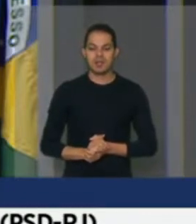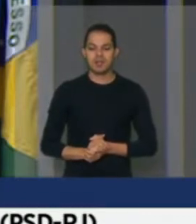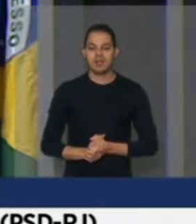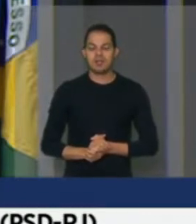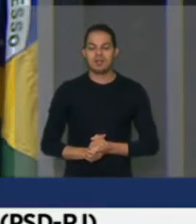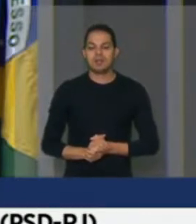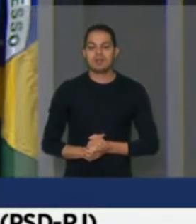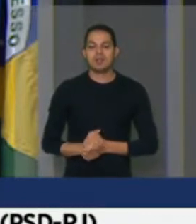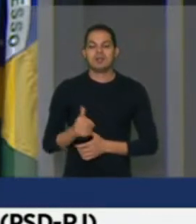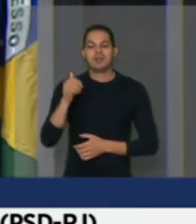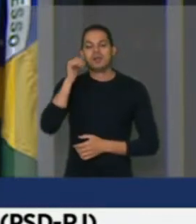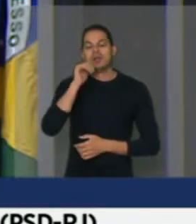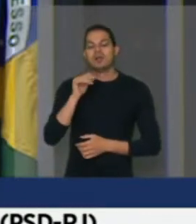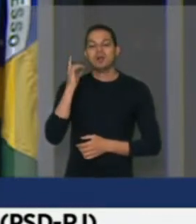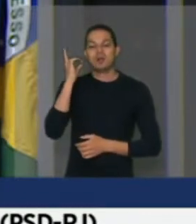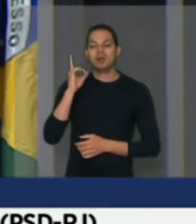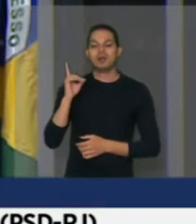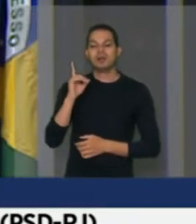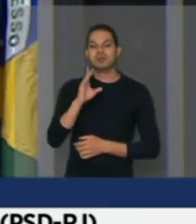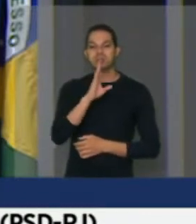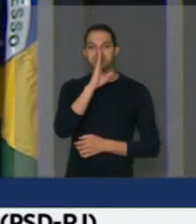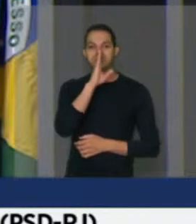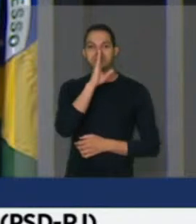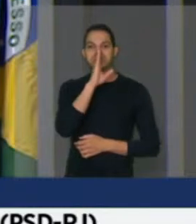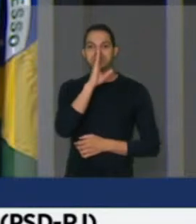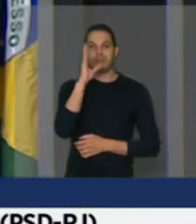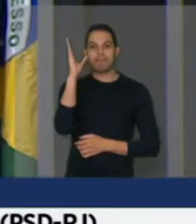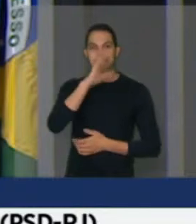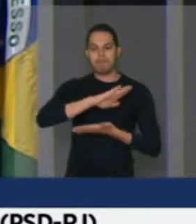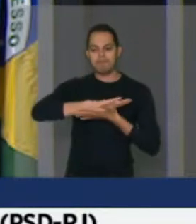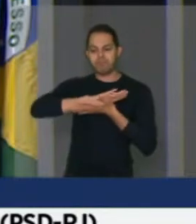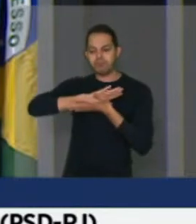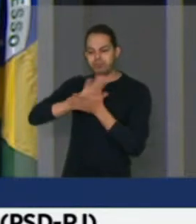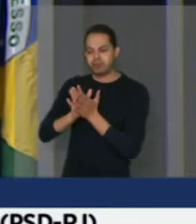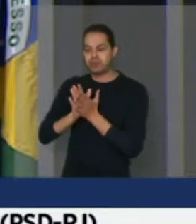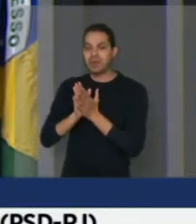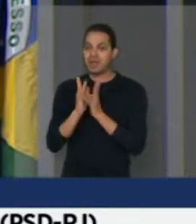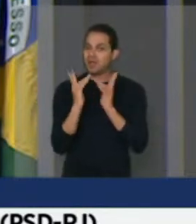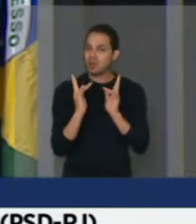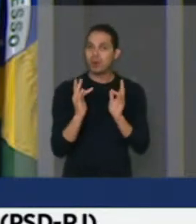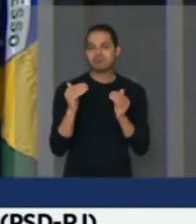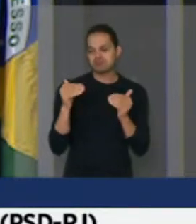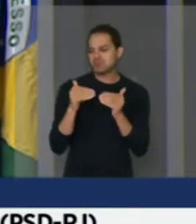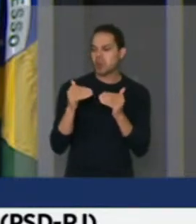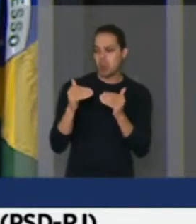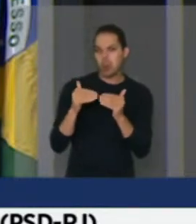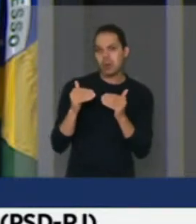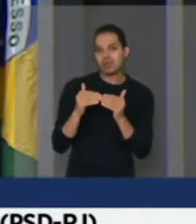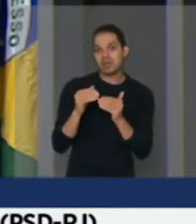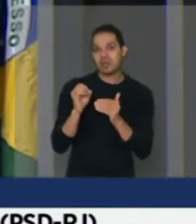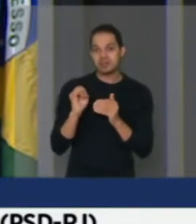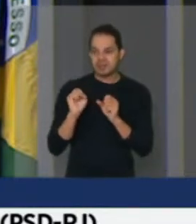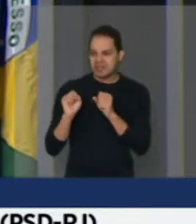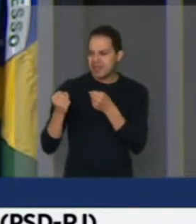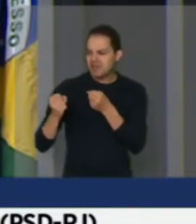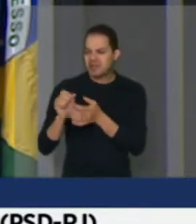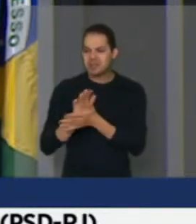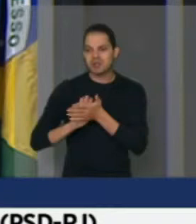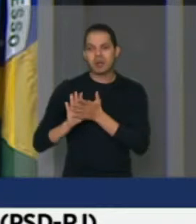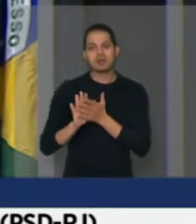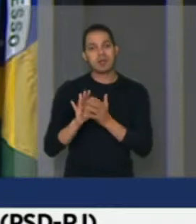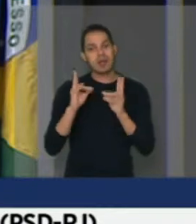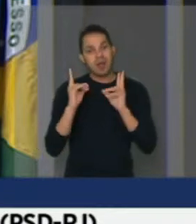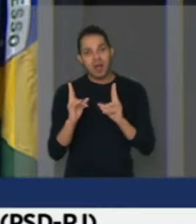silenciar sobre essa opressão explícita é compactuar com isso. Não venham